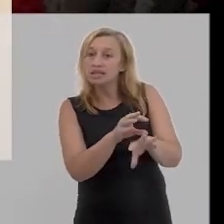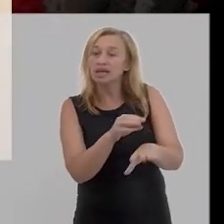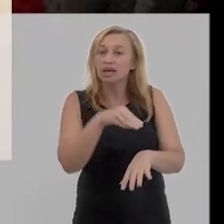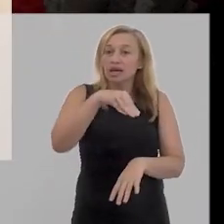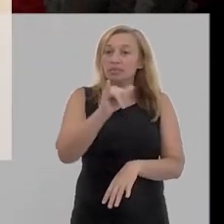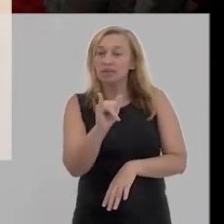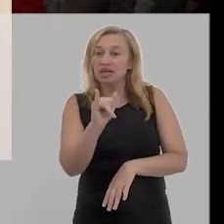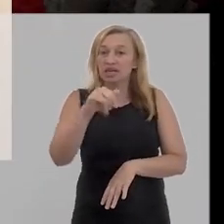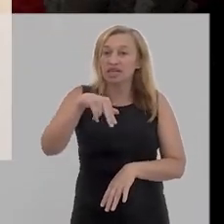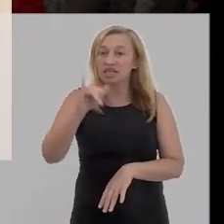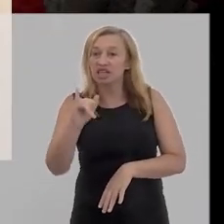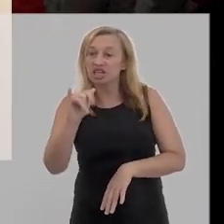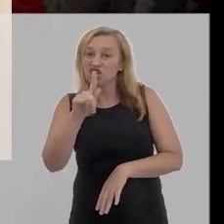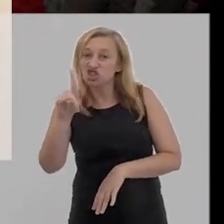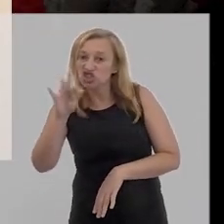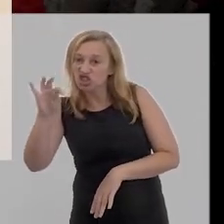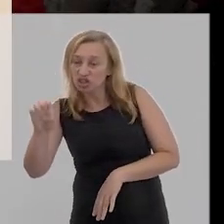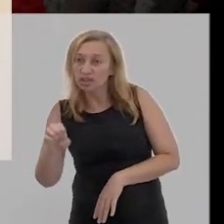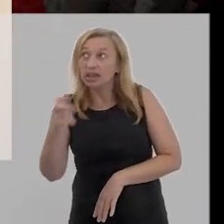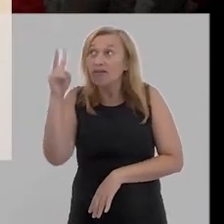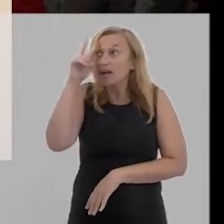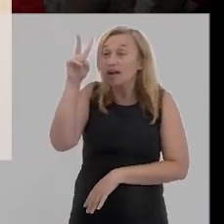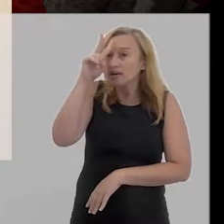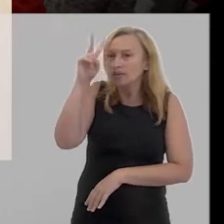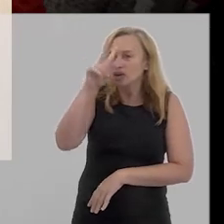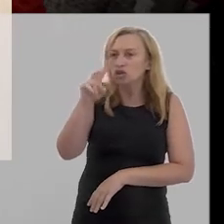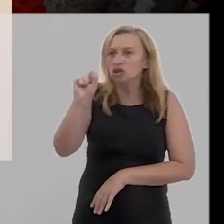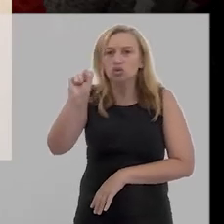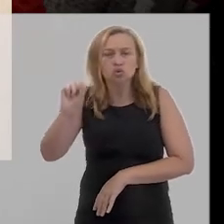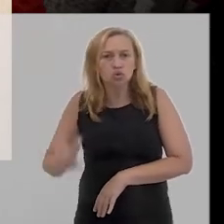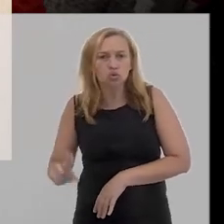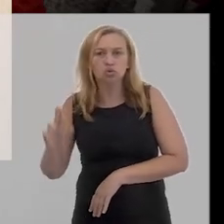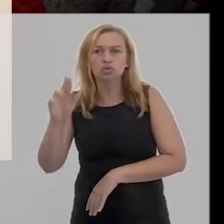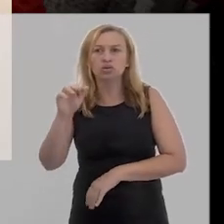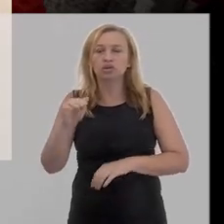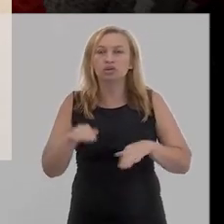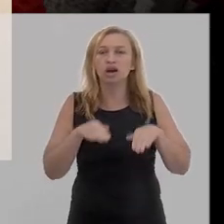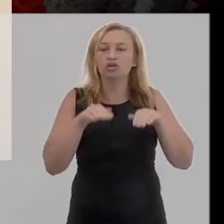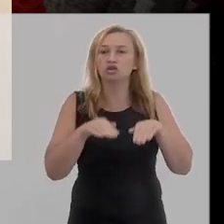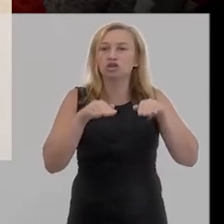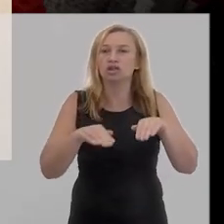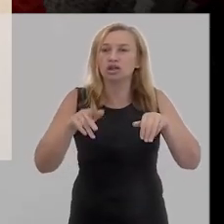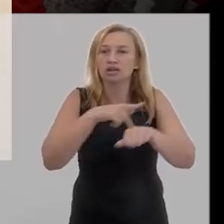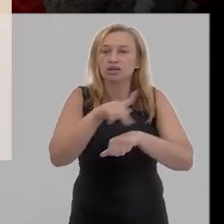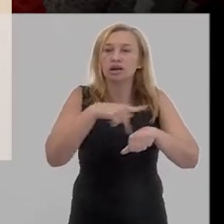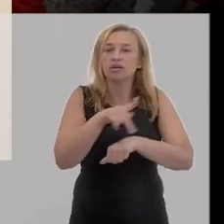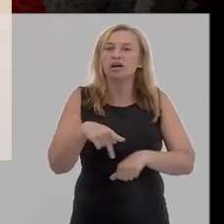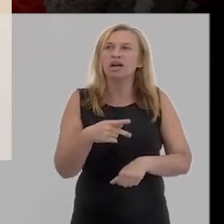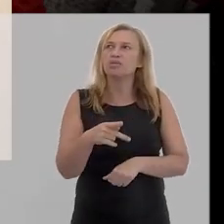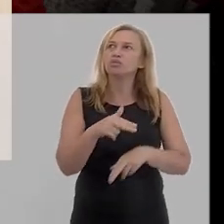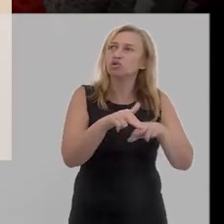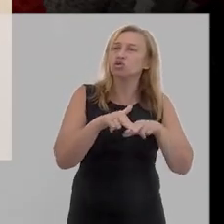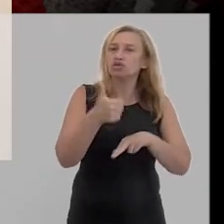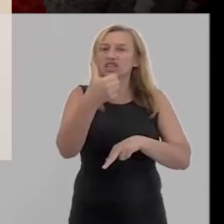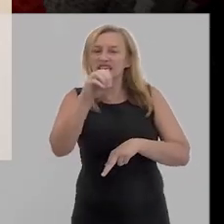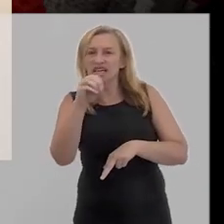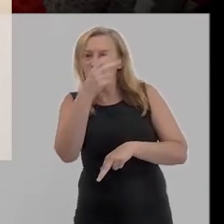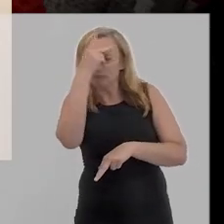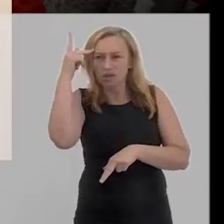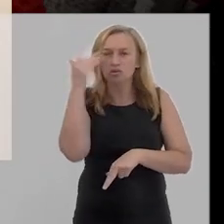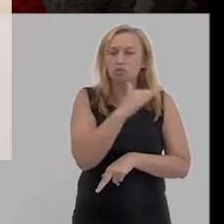sobre meningites e estava lembrando que no sul da Austrália, por causa de 10 óbitos